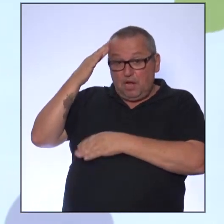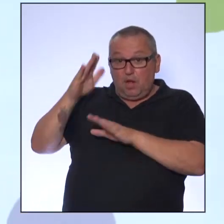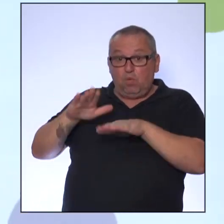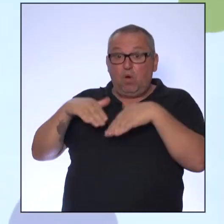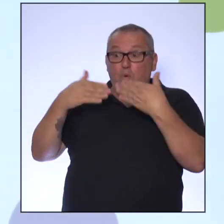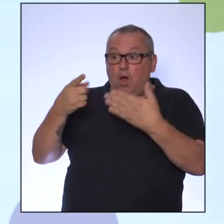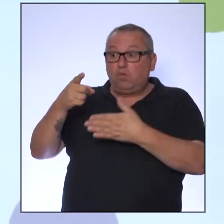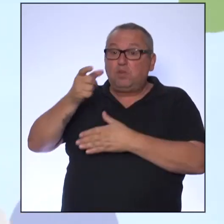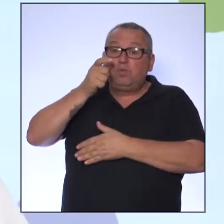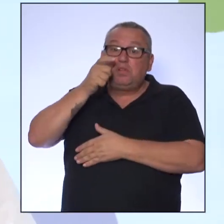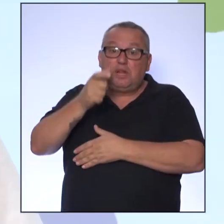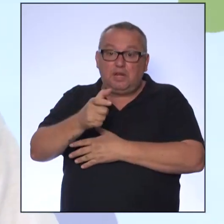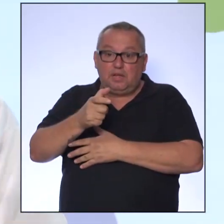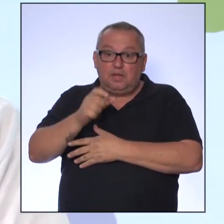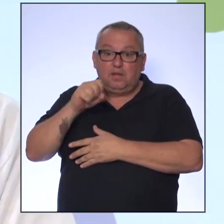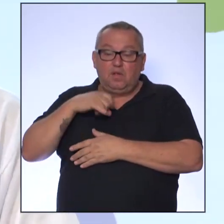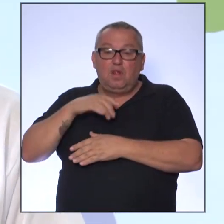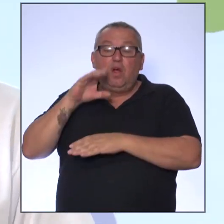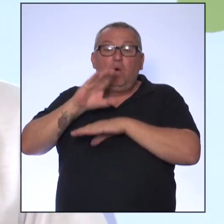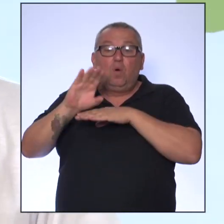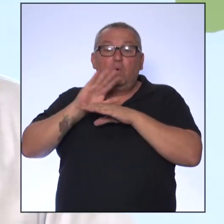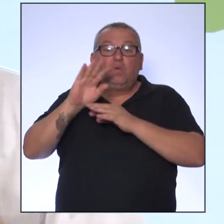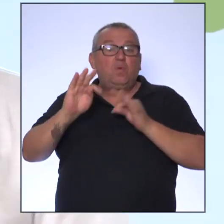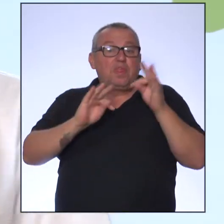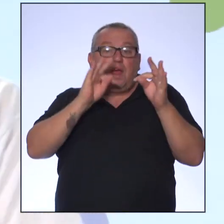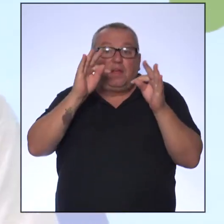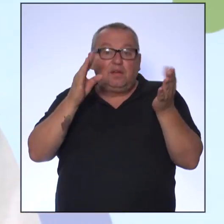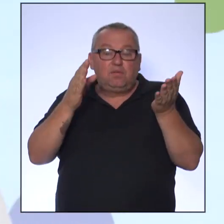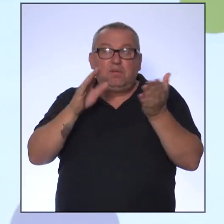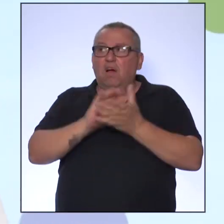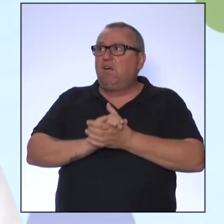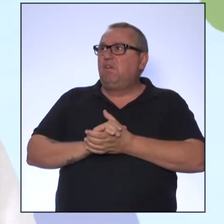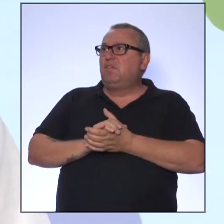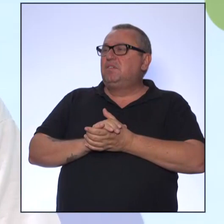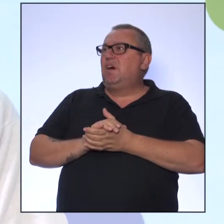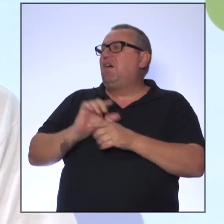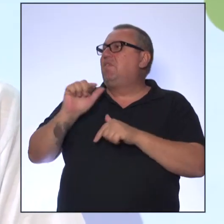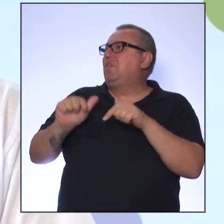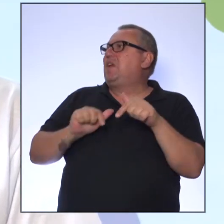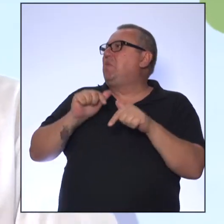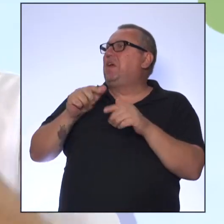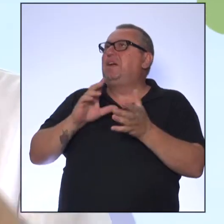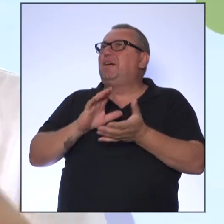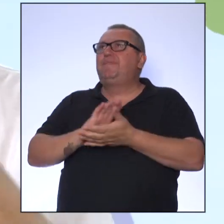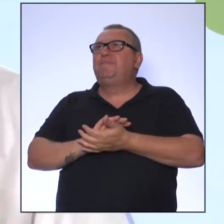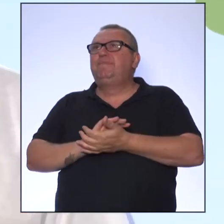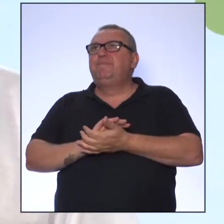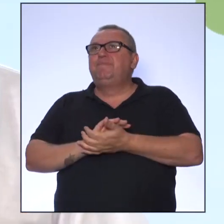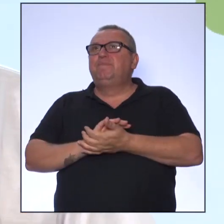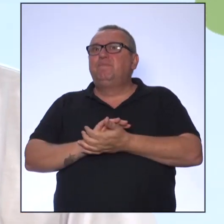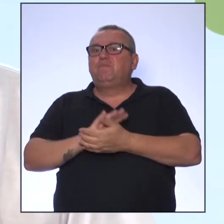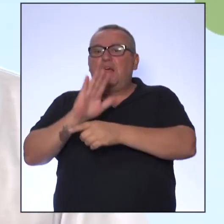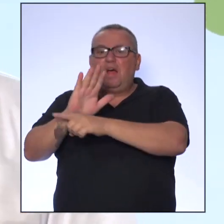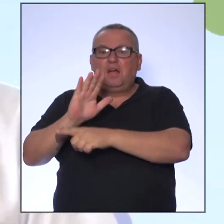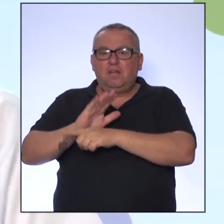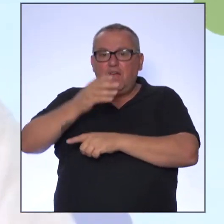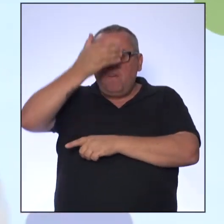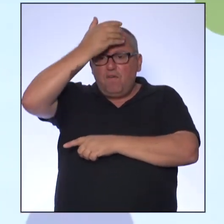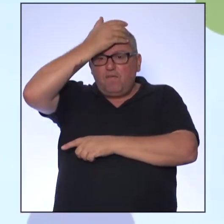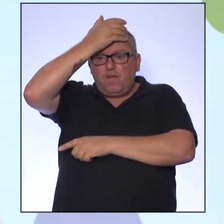é o seu interesse. Se você quer um curso técnico, por exemplo, eu quero ser auxiliar de